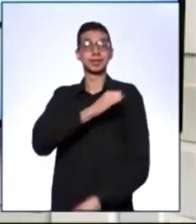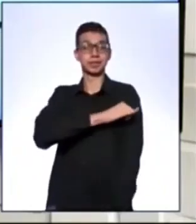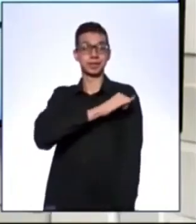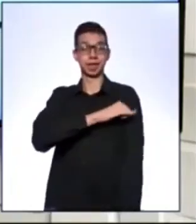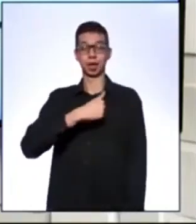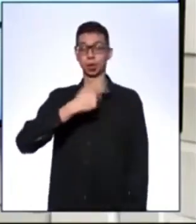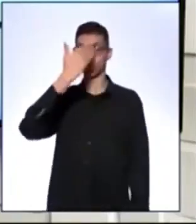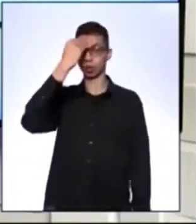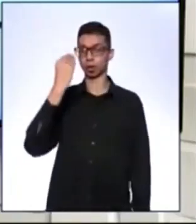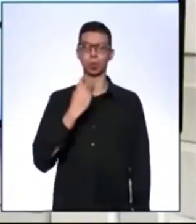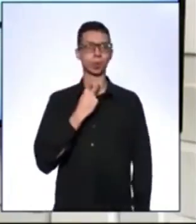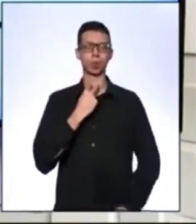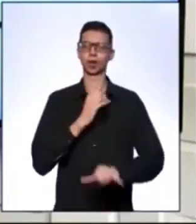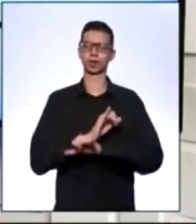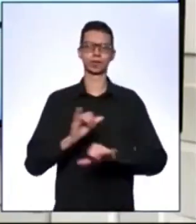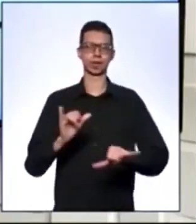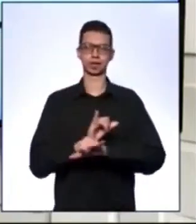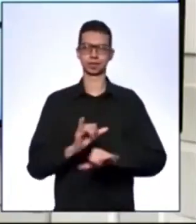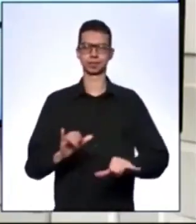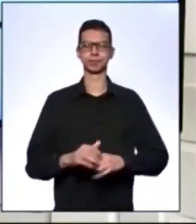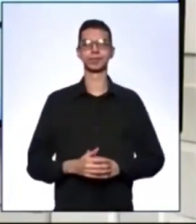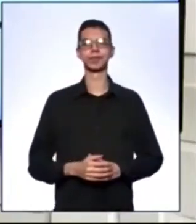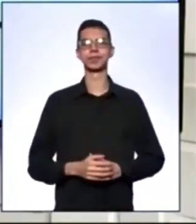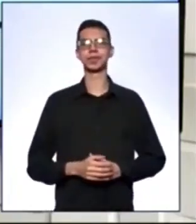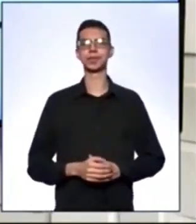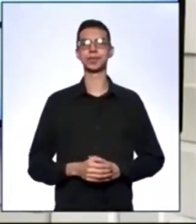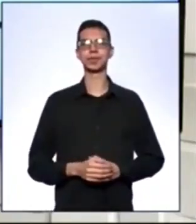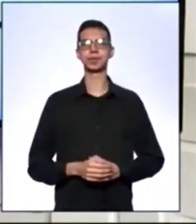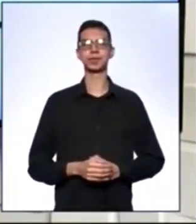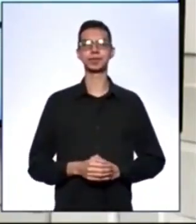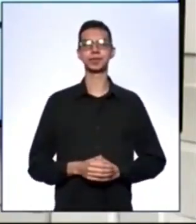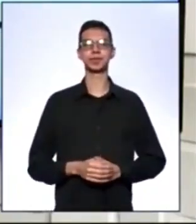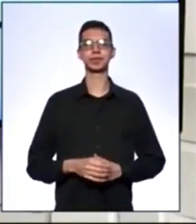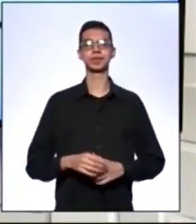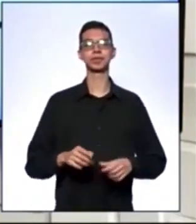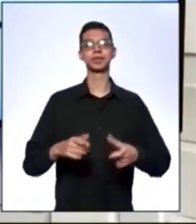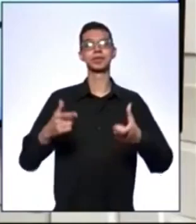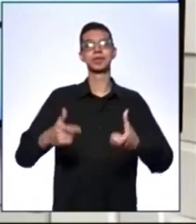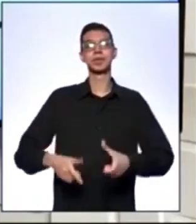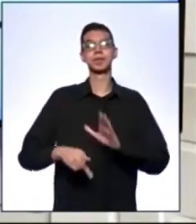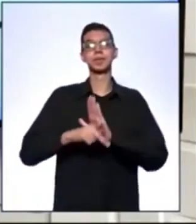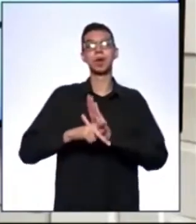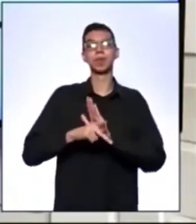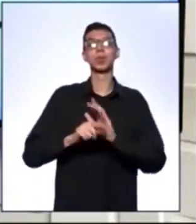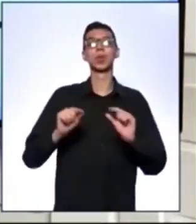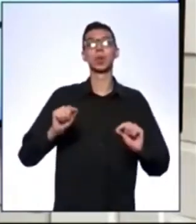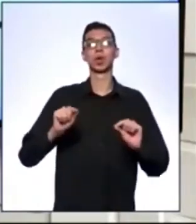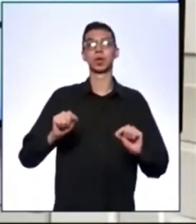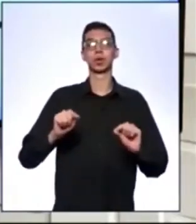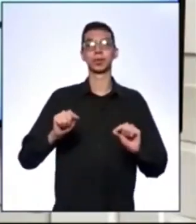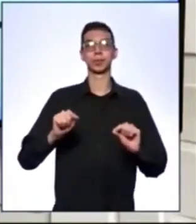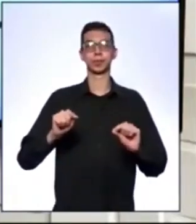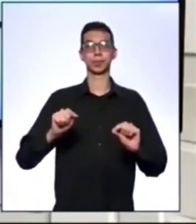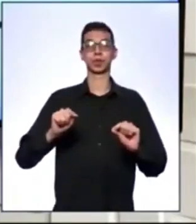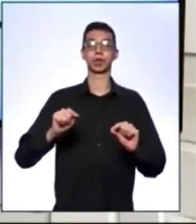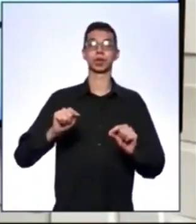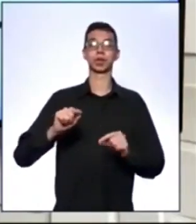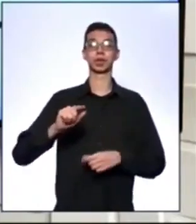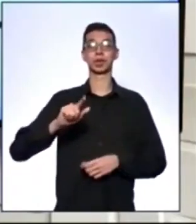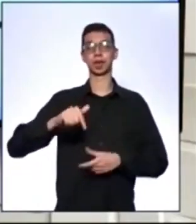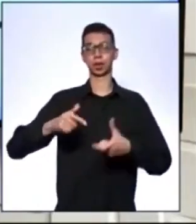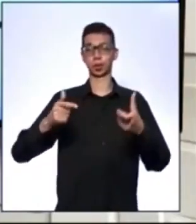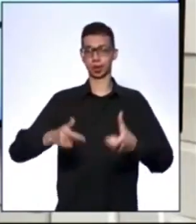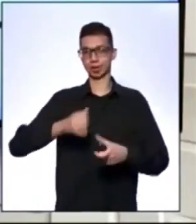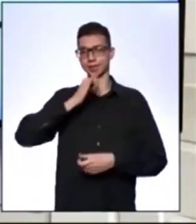isso. A cidade do Rio de Janeiro foi considerada patrimônio universal, patrimônio cultural da